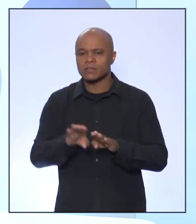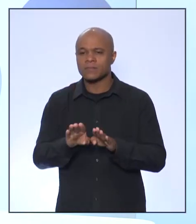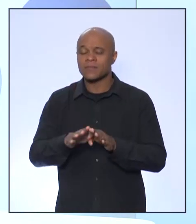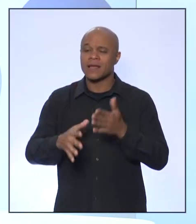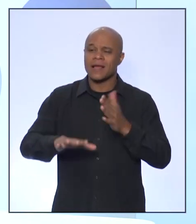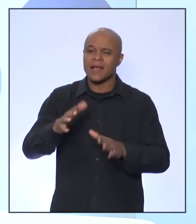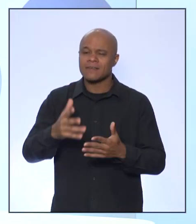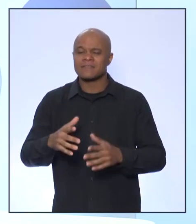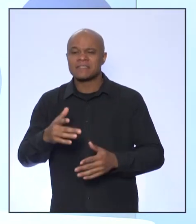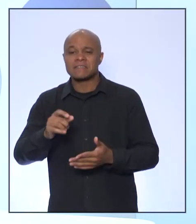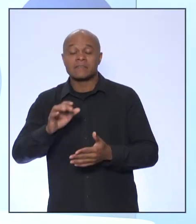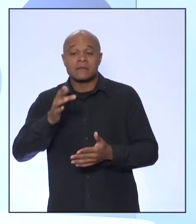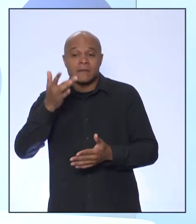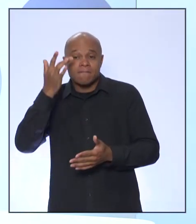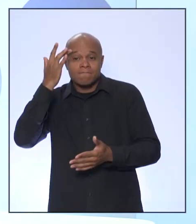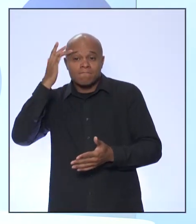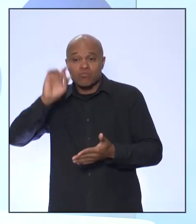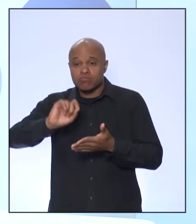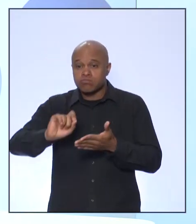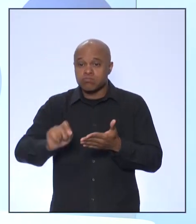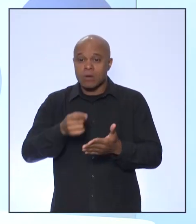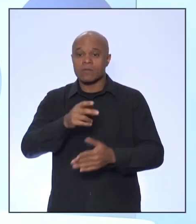soubessem assinar o próprio nome.